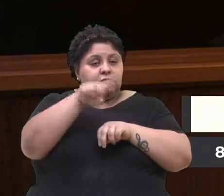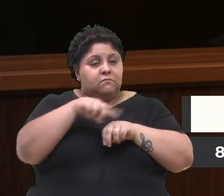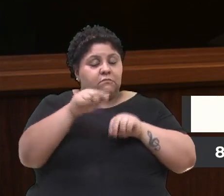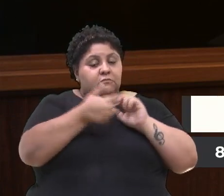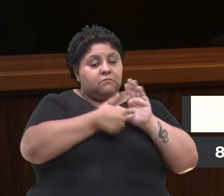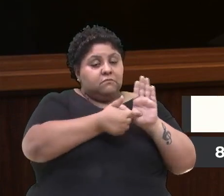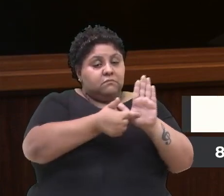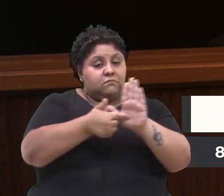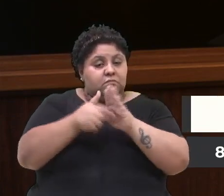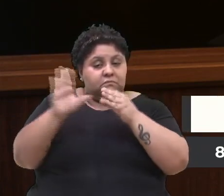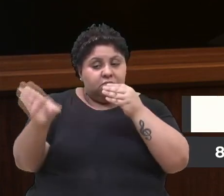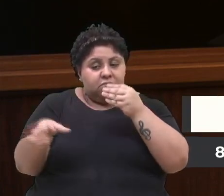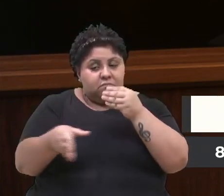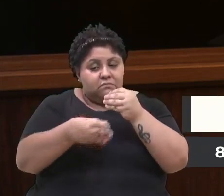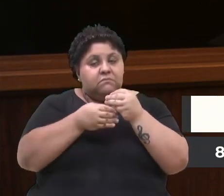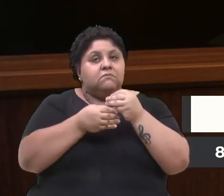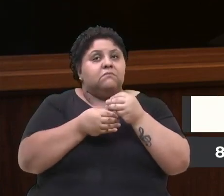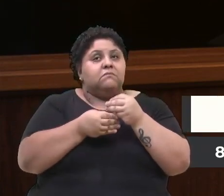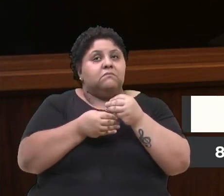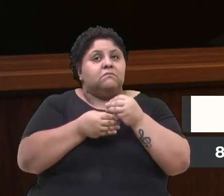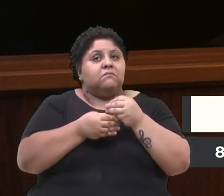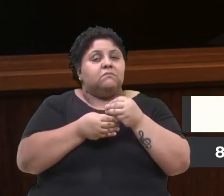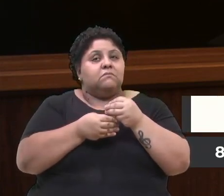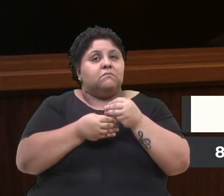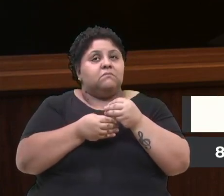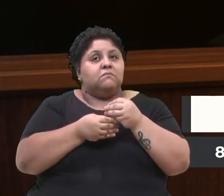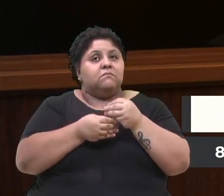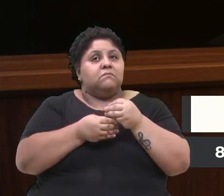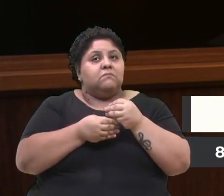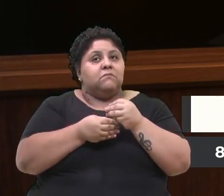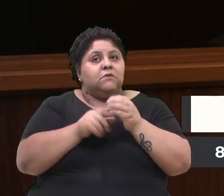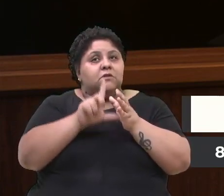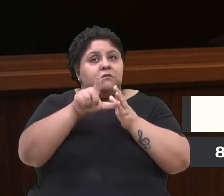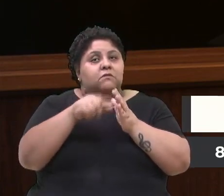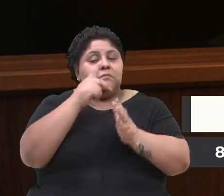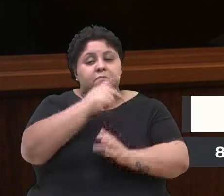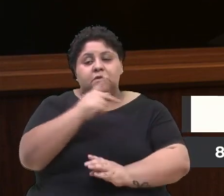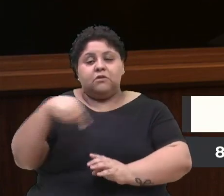emenda e aí, ao resto da PPP, nós não nos